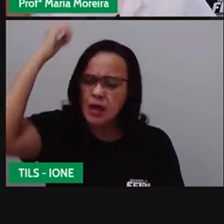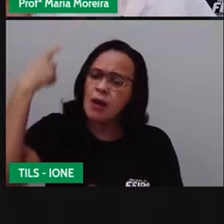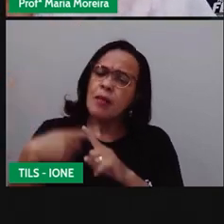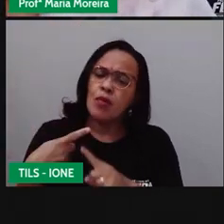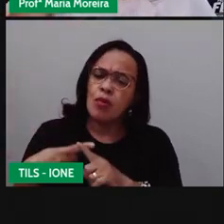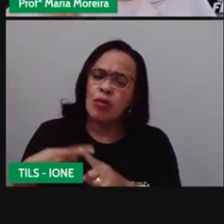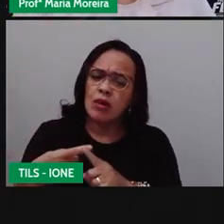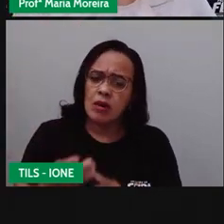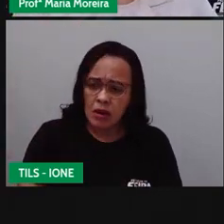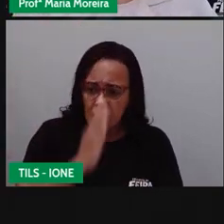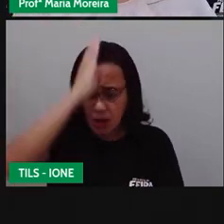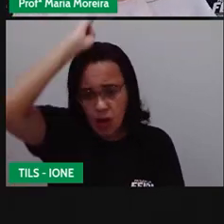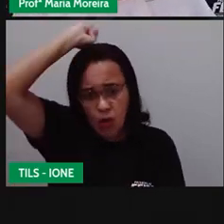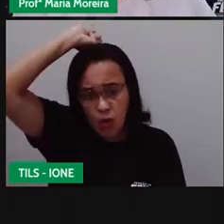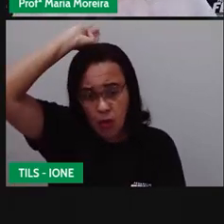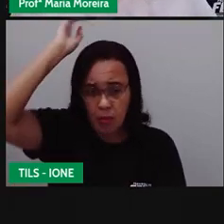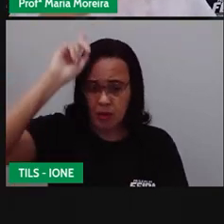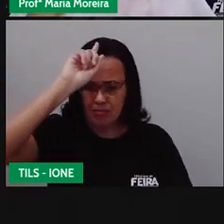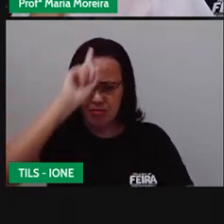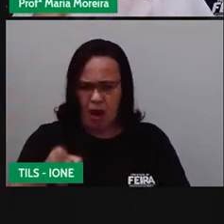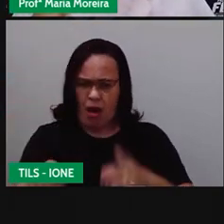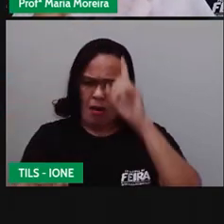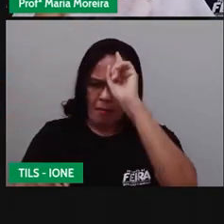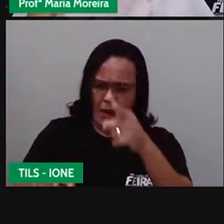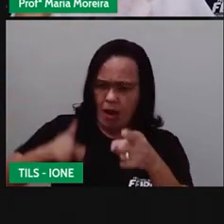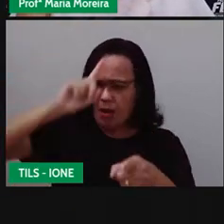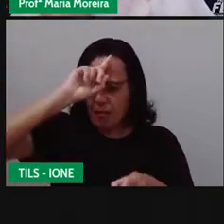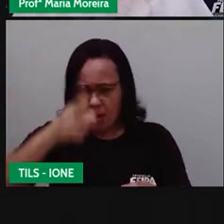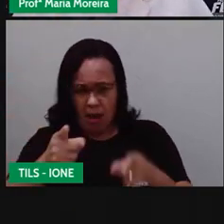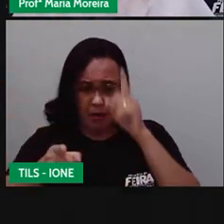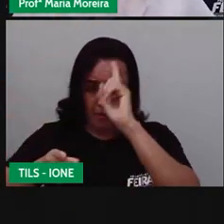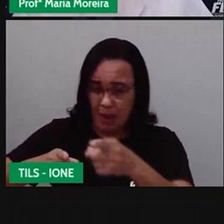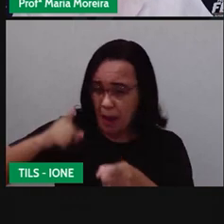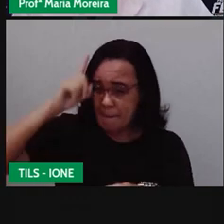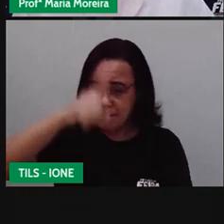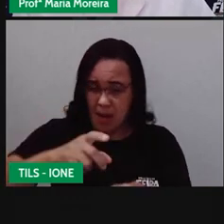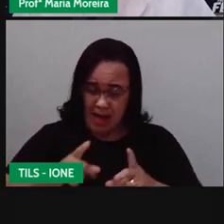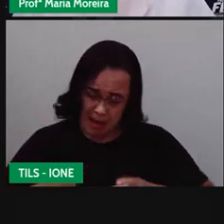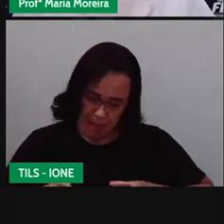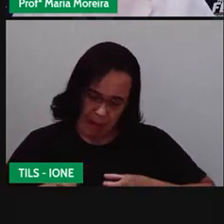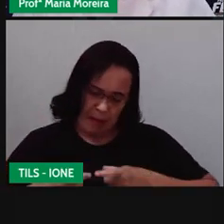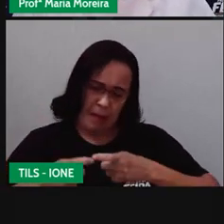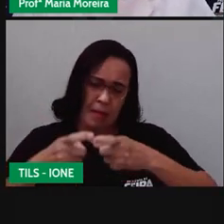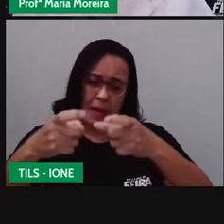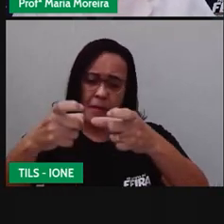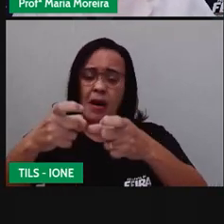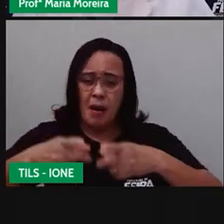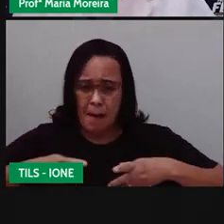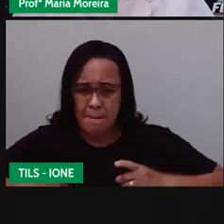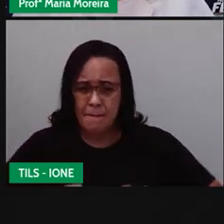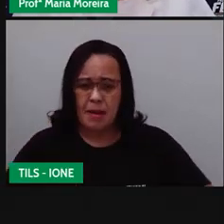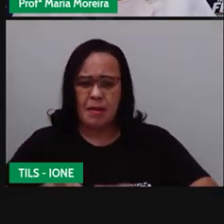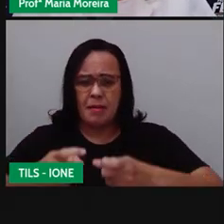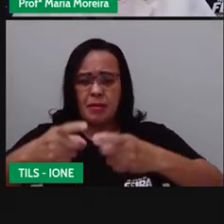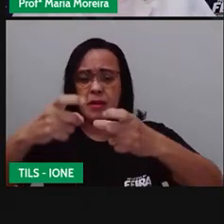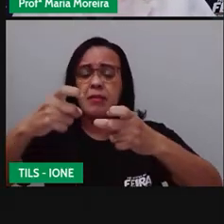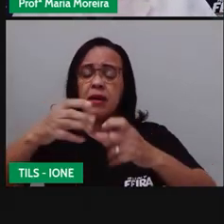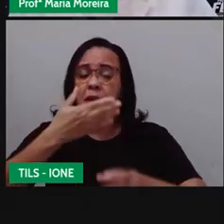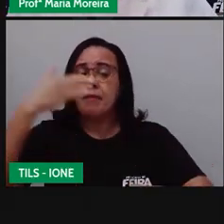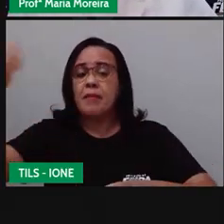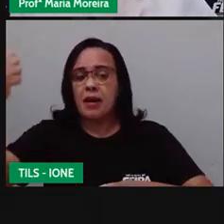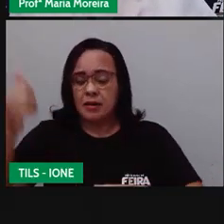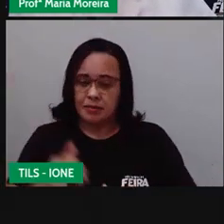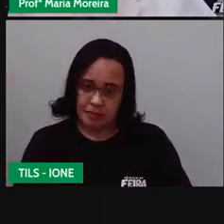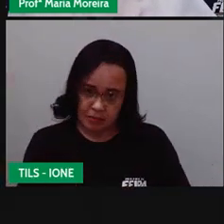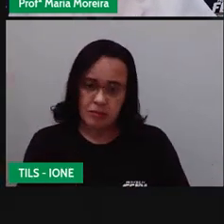ó, dominar outros lugares. Os romanos, eles se preocupavam muito mais com a batalha. Esses pretendiam fazer a ligação entre Roma